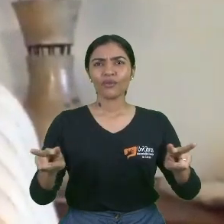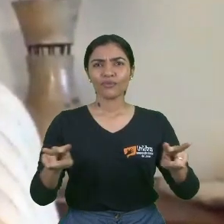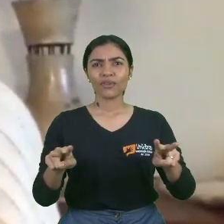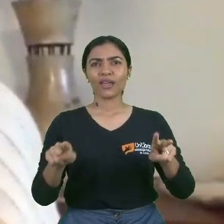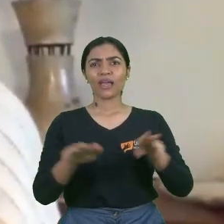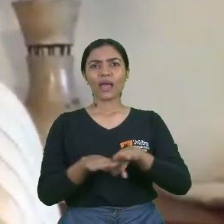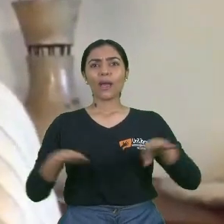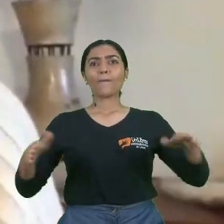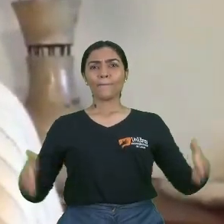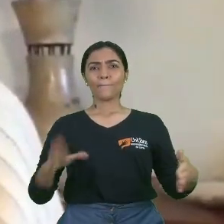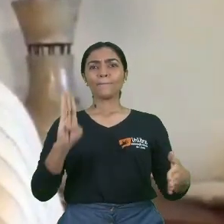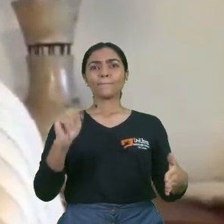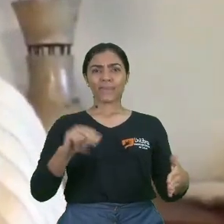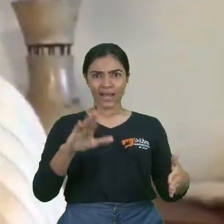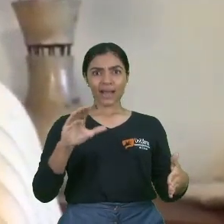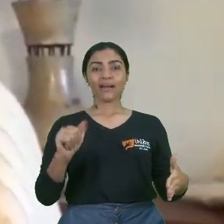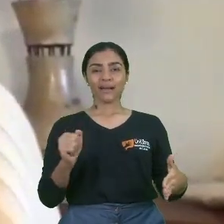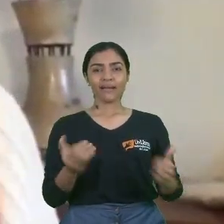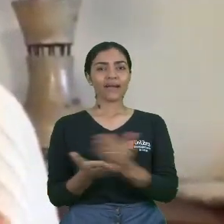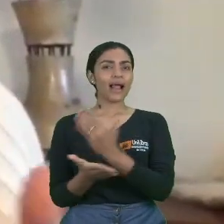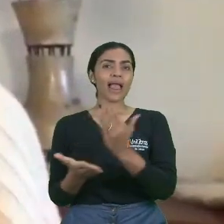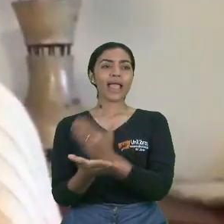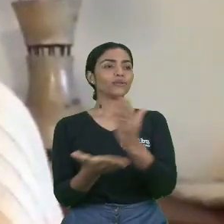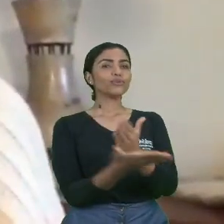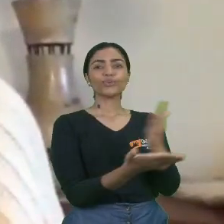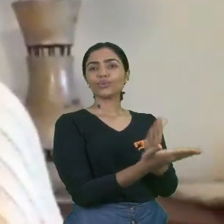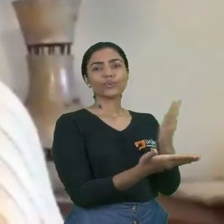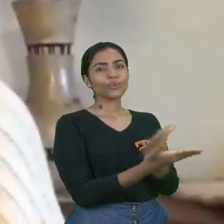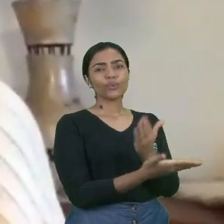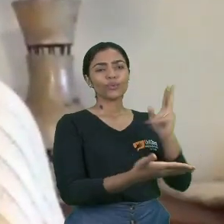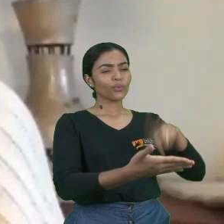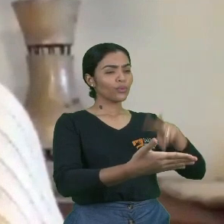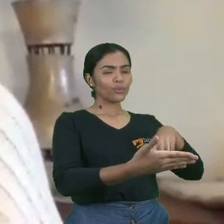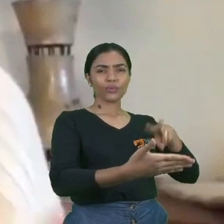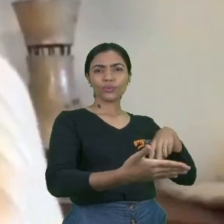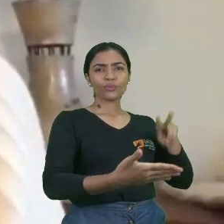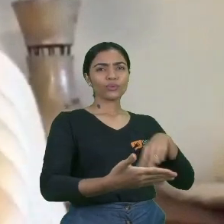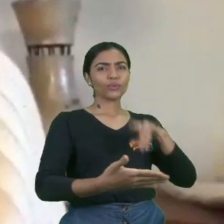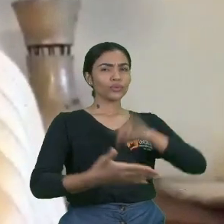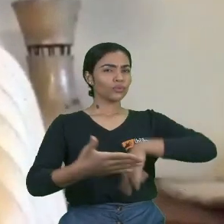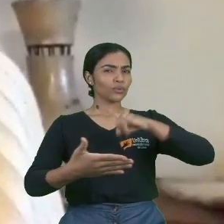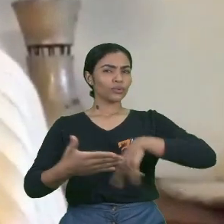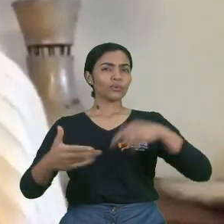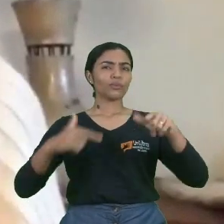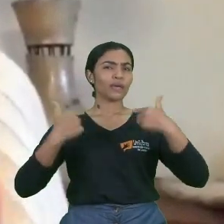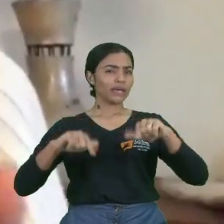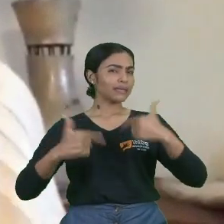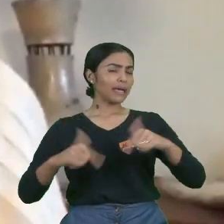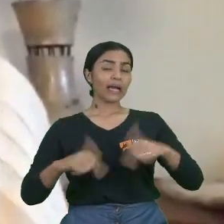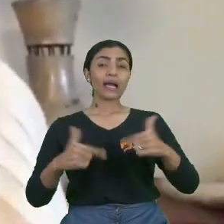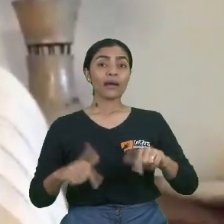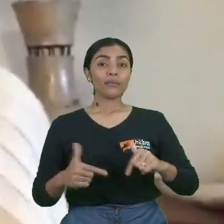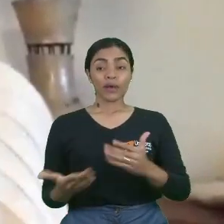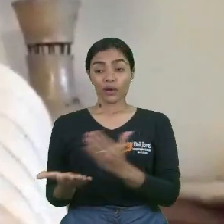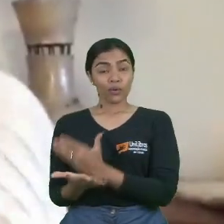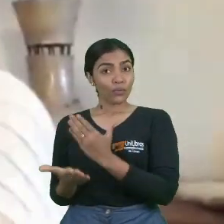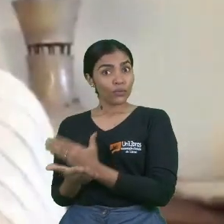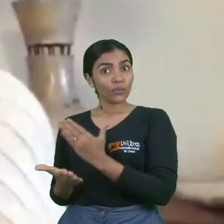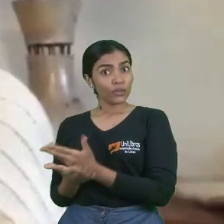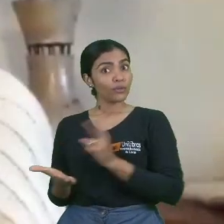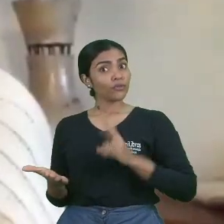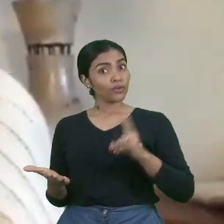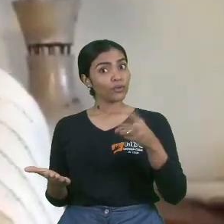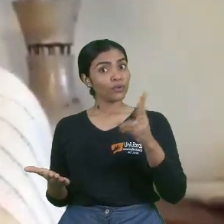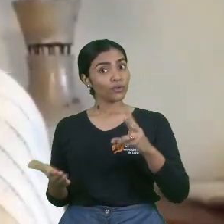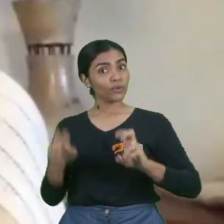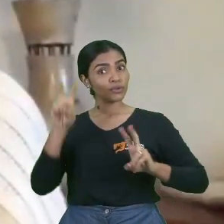as muitas leituras que a gente faz das dissertações e teses é que o livro continua sendo